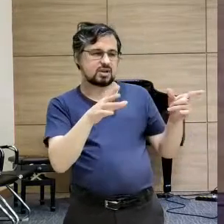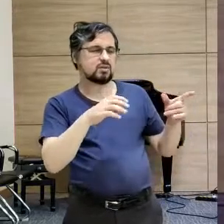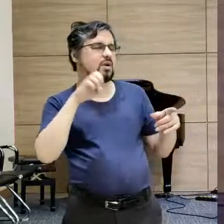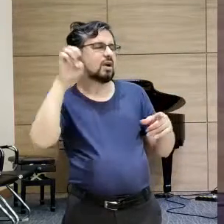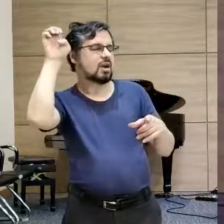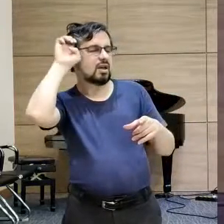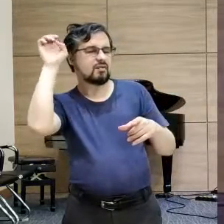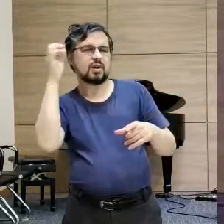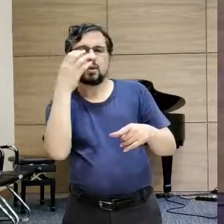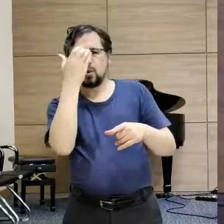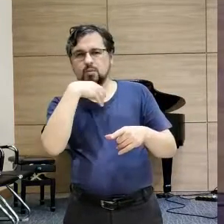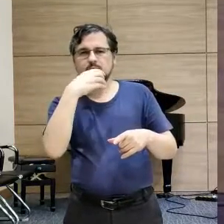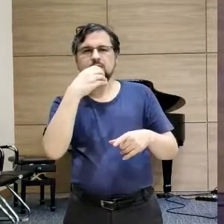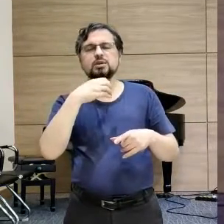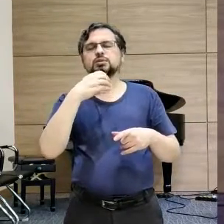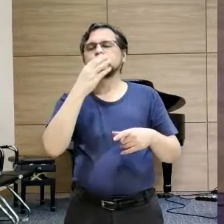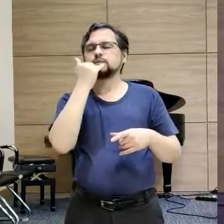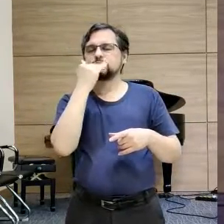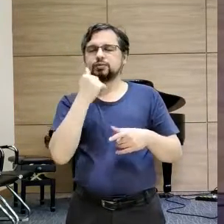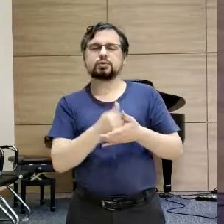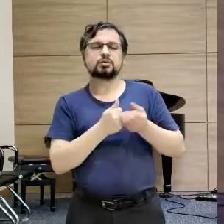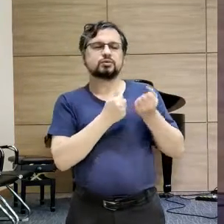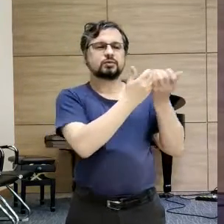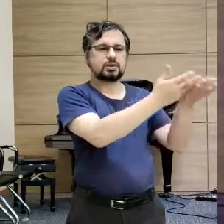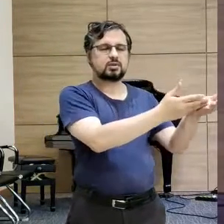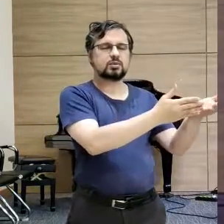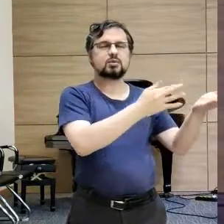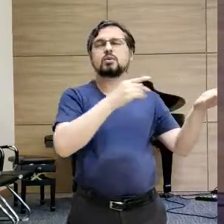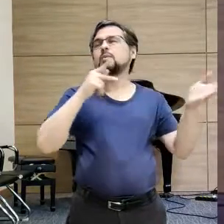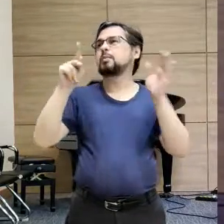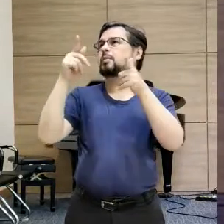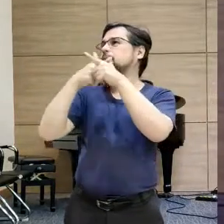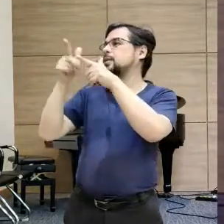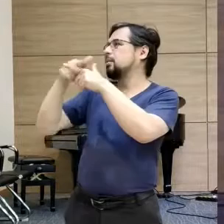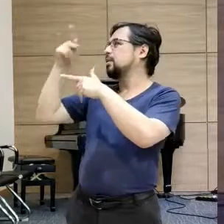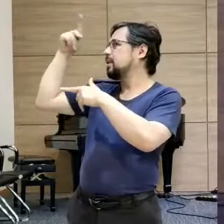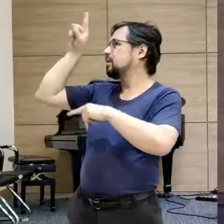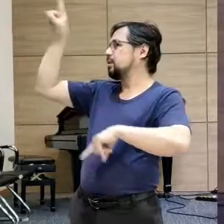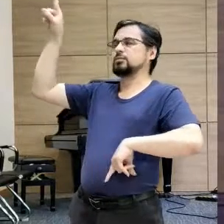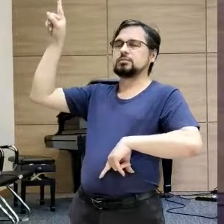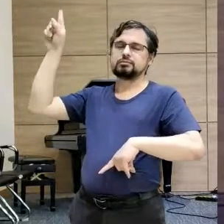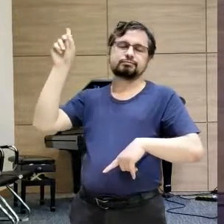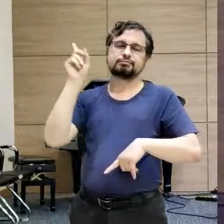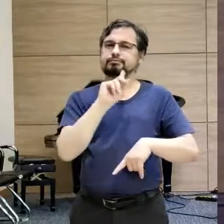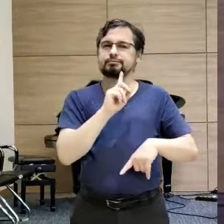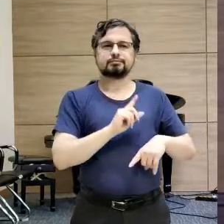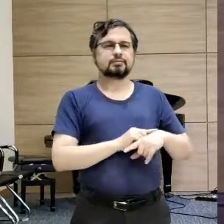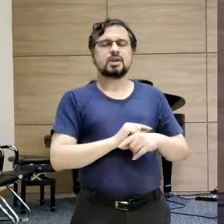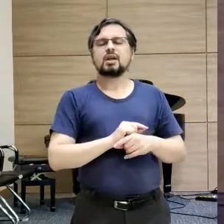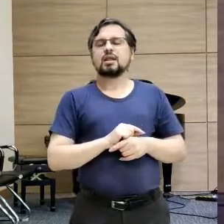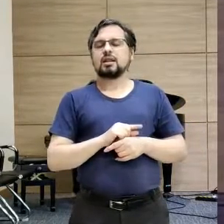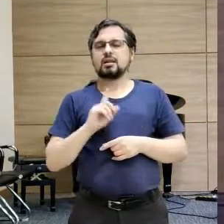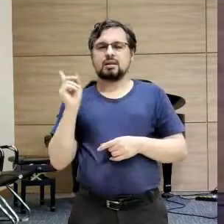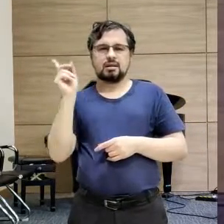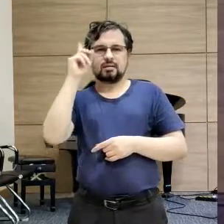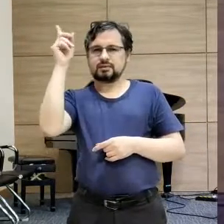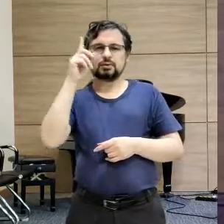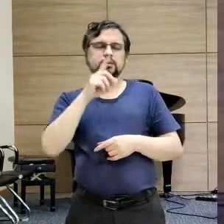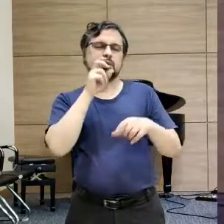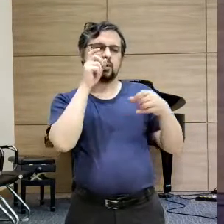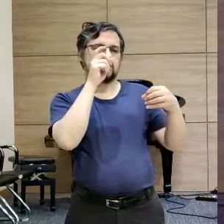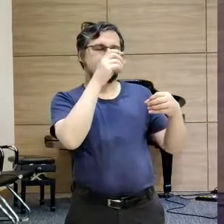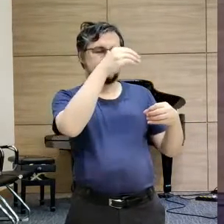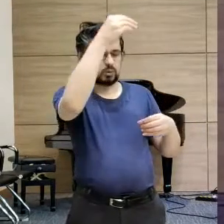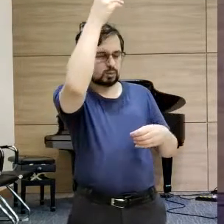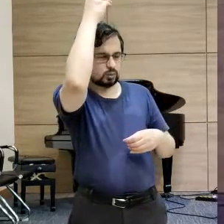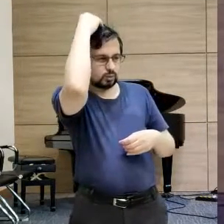comer do fruto e oferecer para o seu marido, o problema é do Senhor. Mas Davi não. Davi não coloca a culpa na Betseba, que